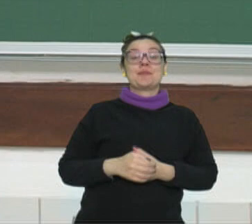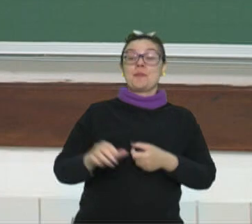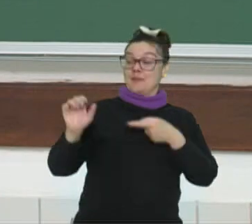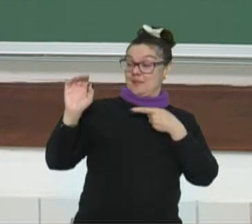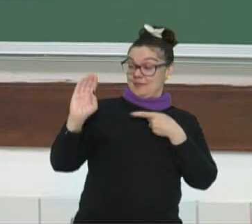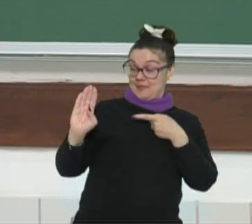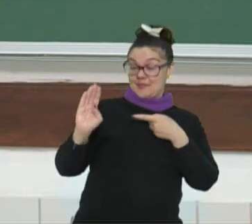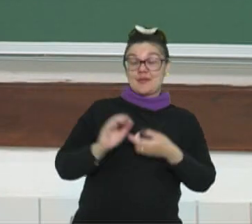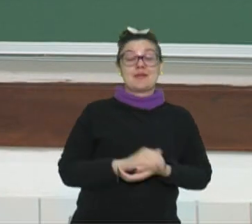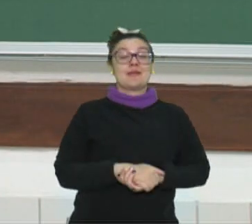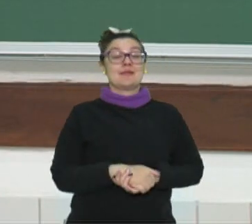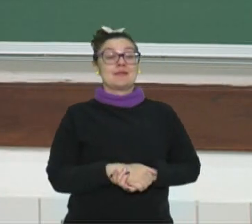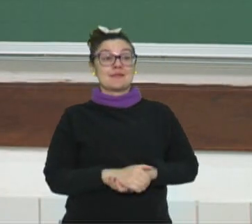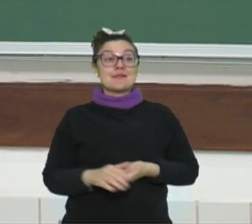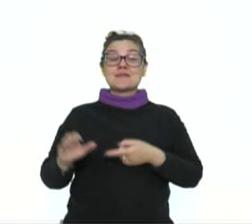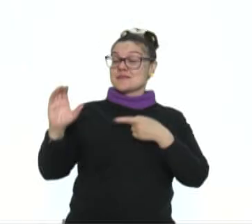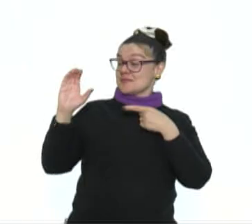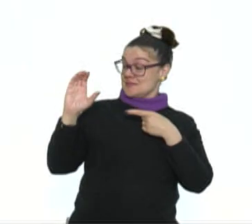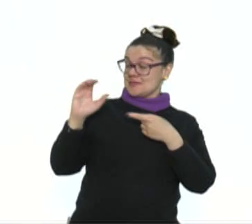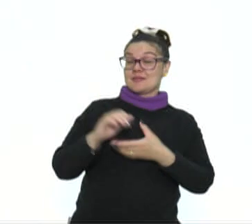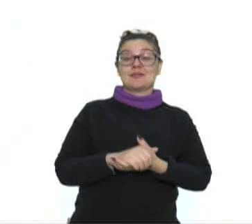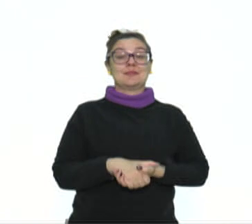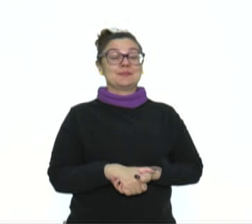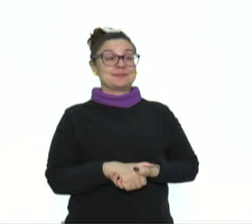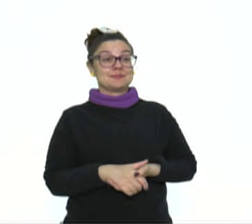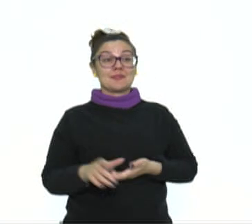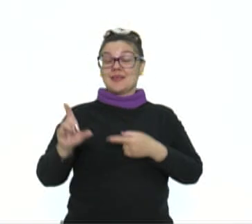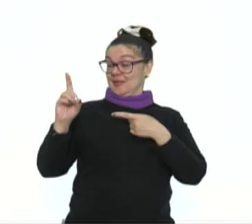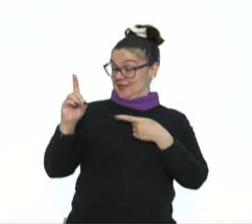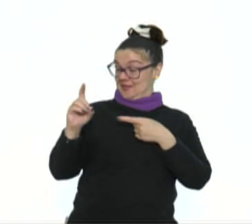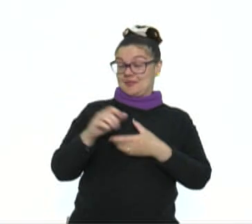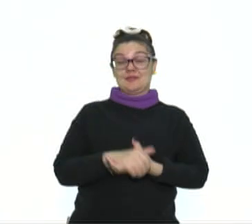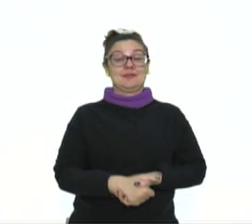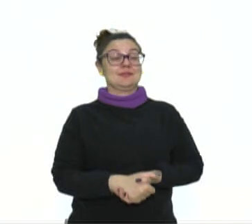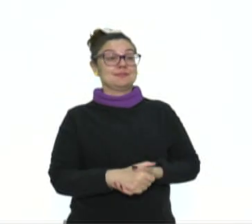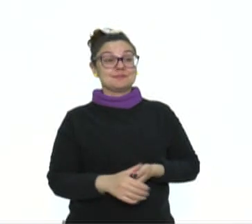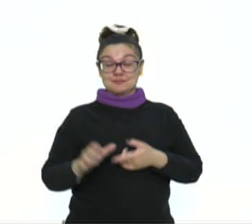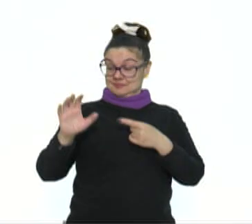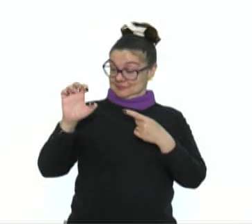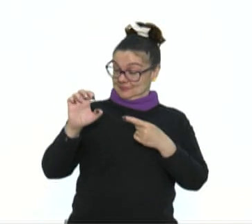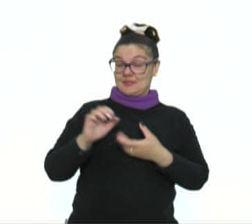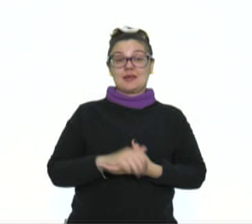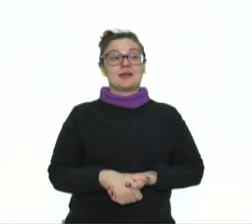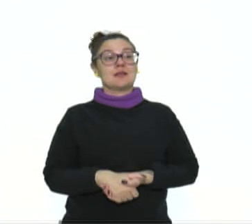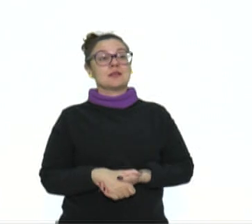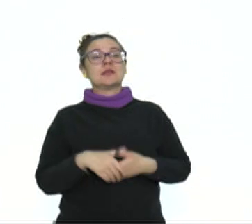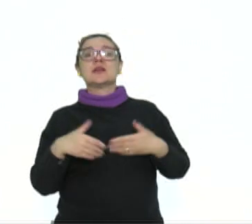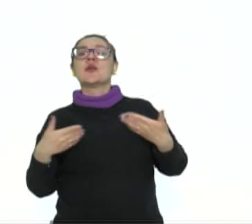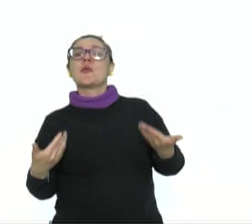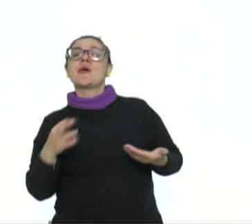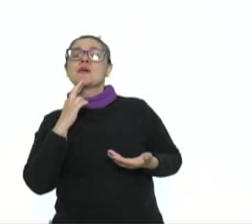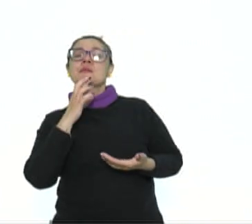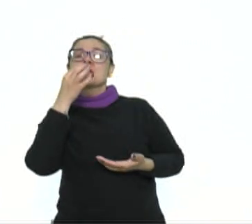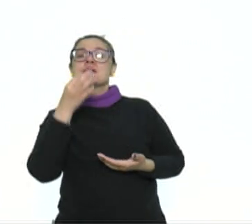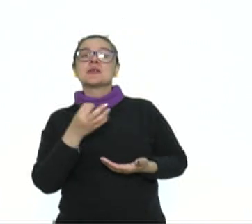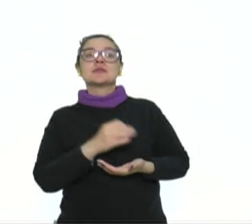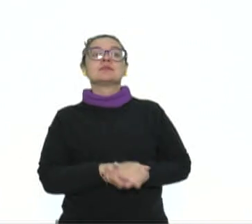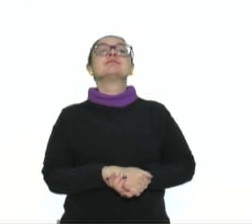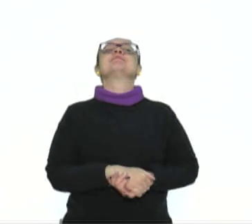científica, determinismo biológico, degradação da natureza, domínio da contingência e consciência da existência. Qual é a resposta